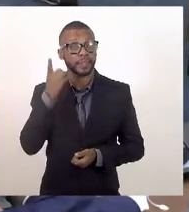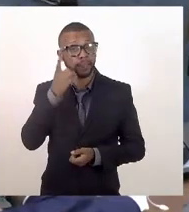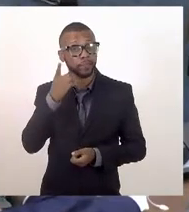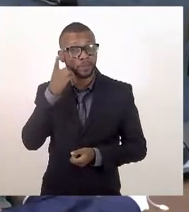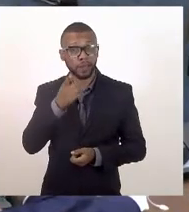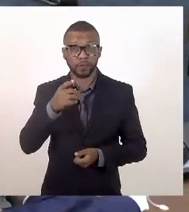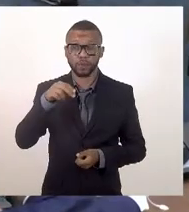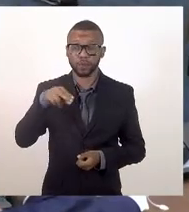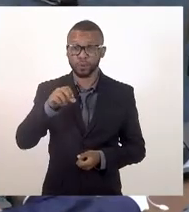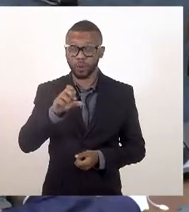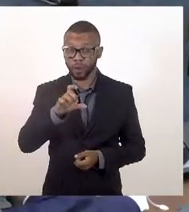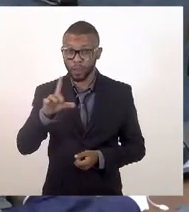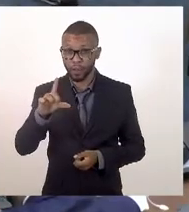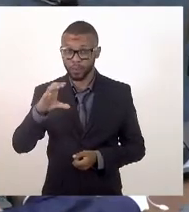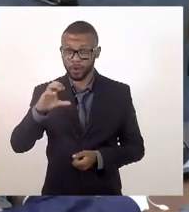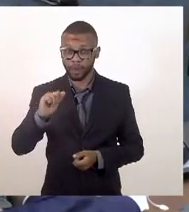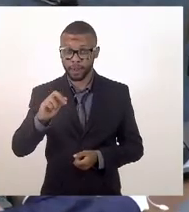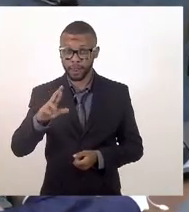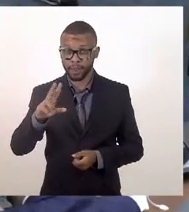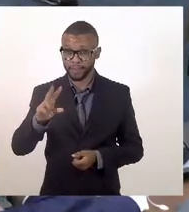Deputado Valdeque Carneiro.